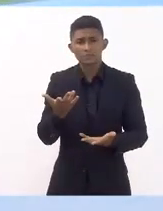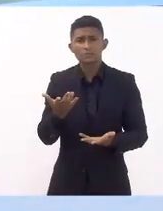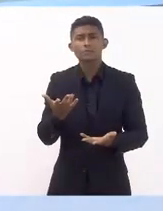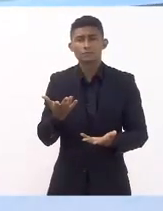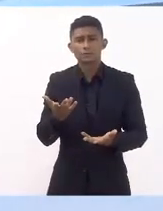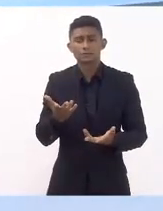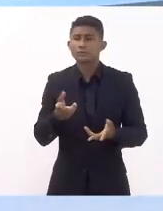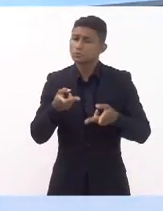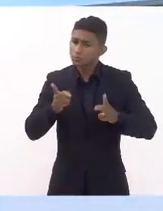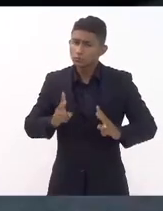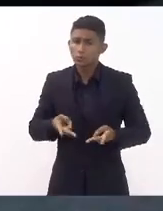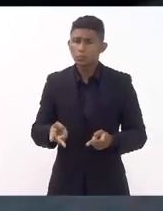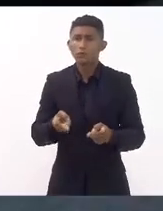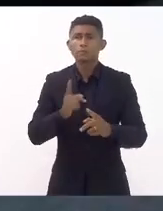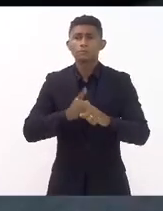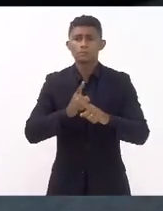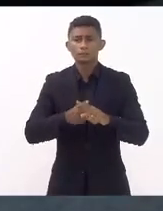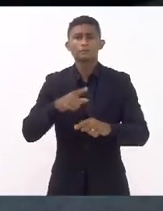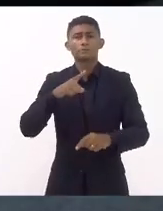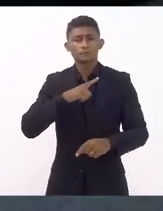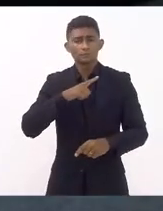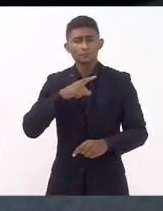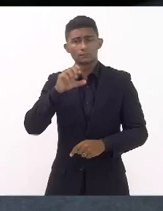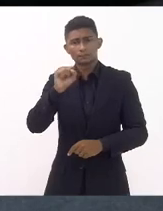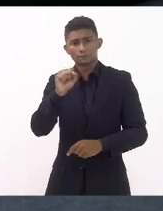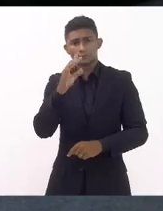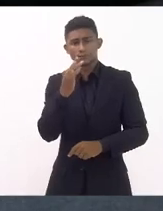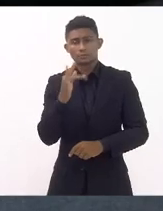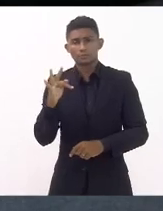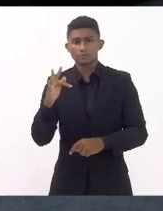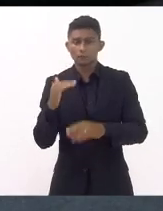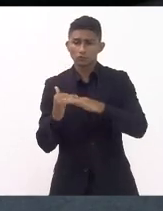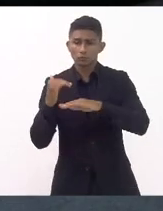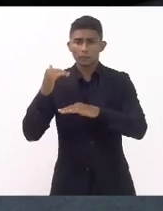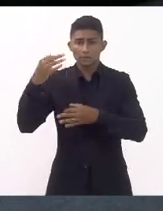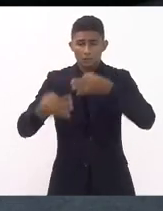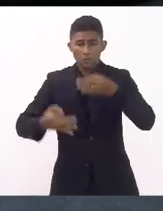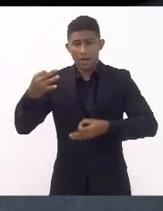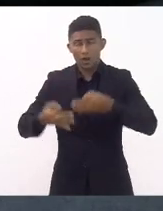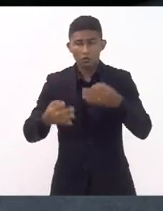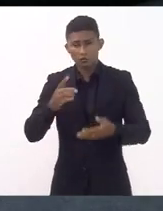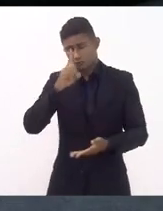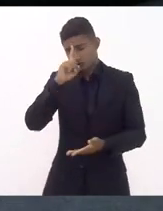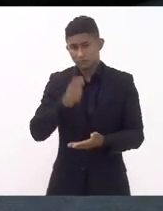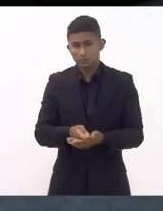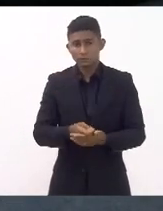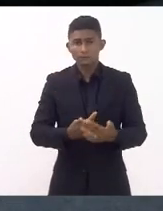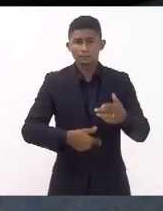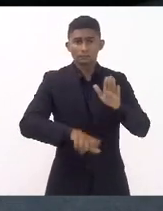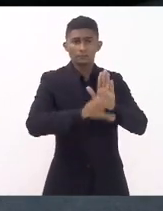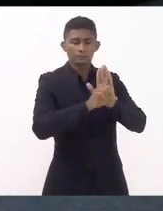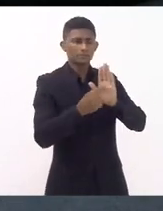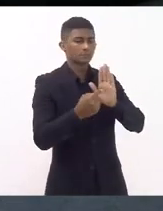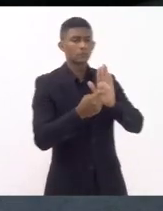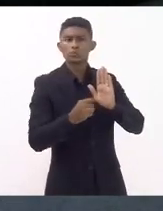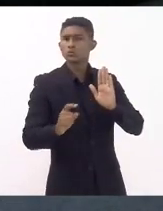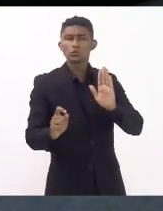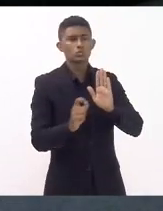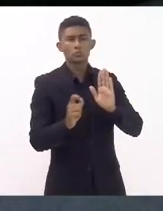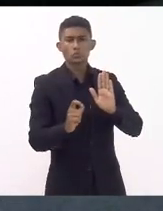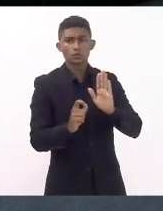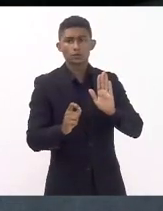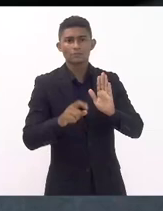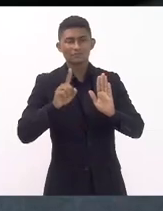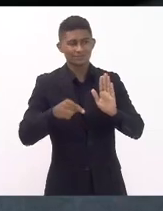lógica de uma decisão recente do STF em cima de uma lei da Câmara Distrital, que é a Assembleia Legislativa